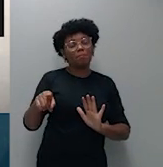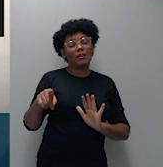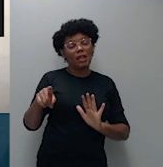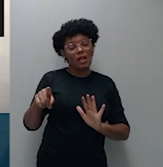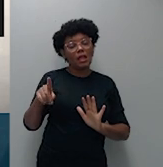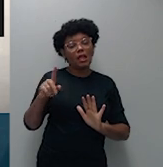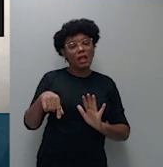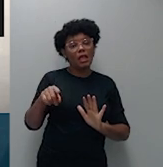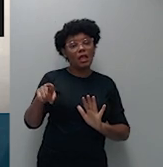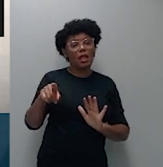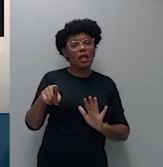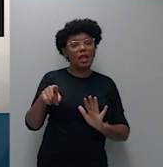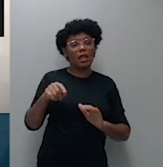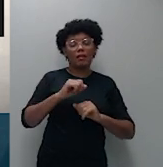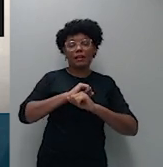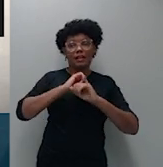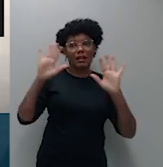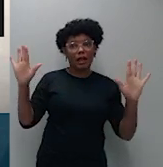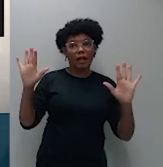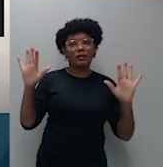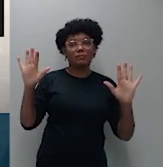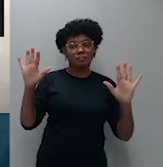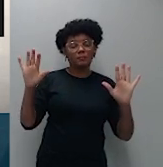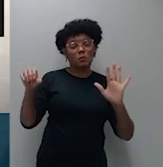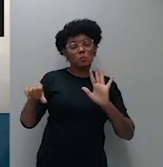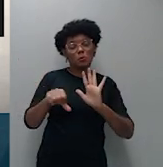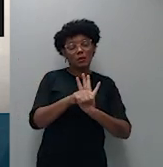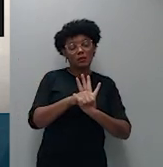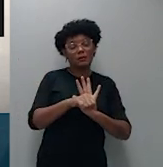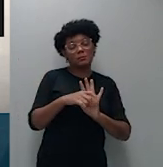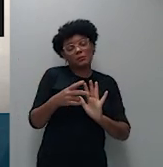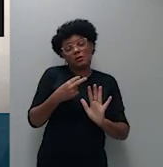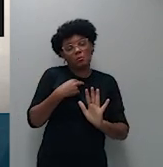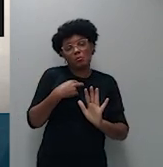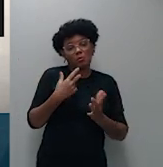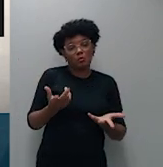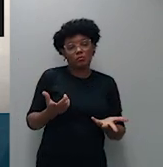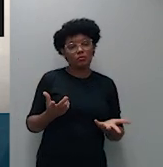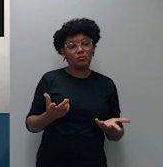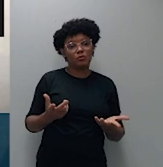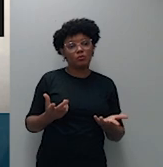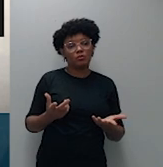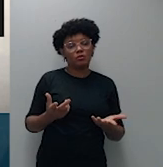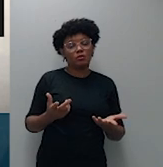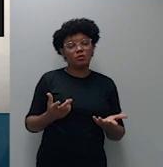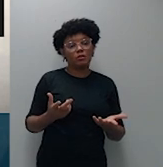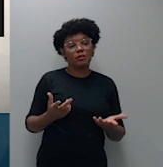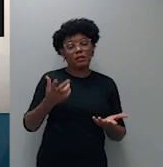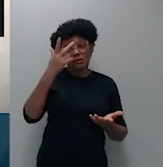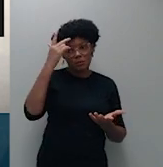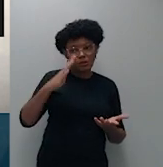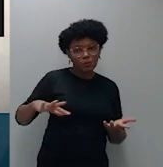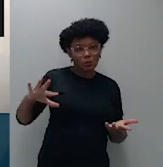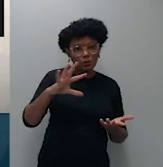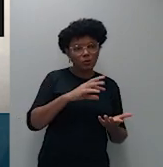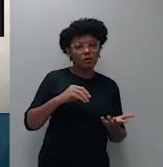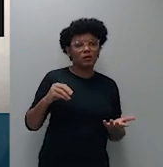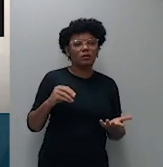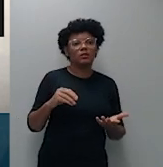da flagrante ocorrência de um crime não devem as pessoa agora tem que correr